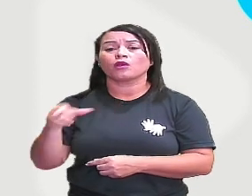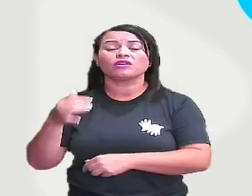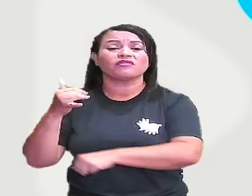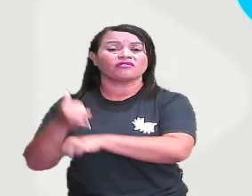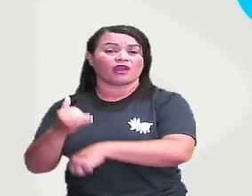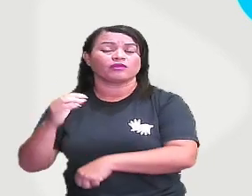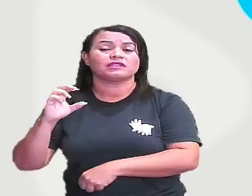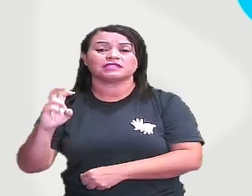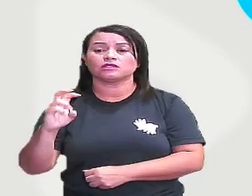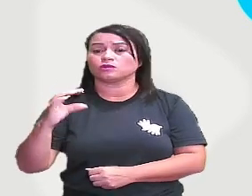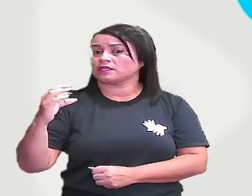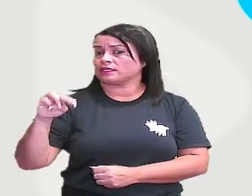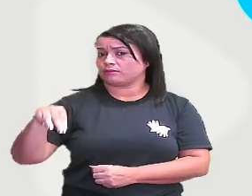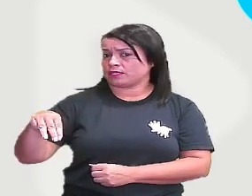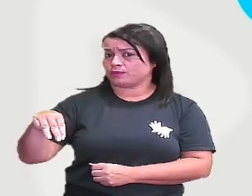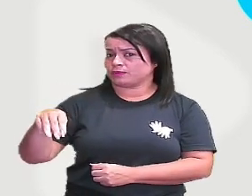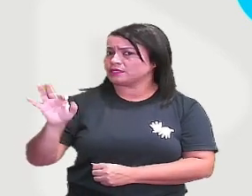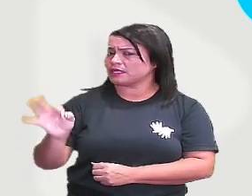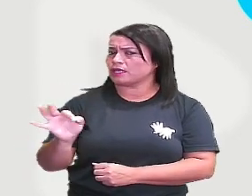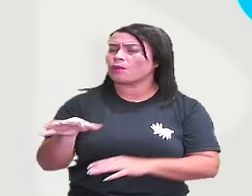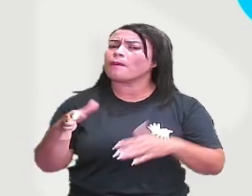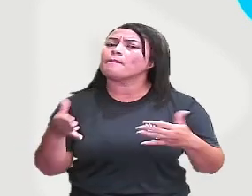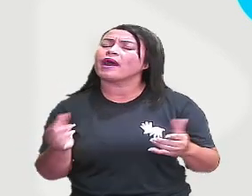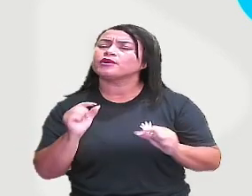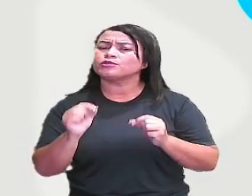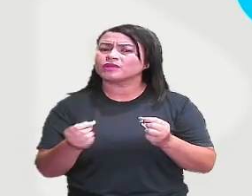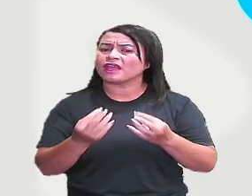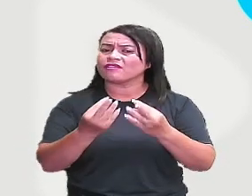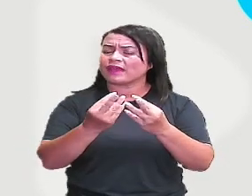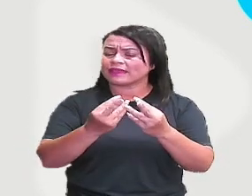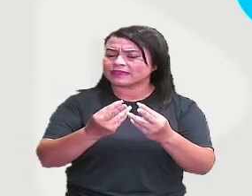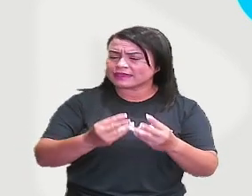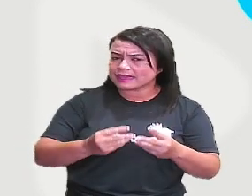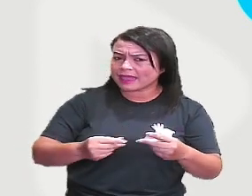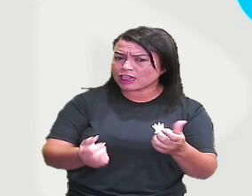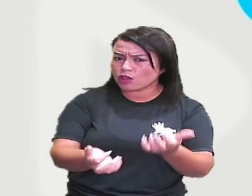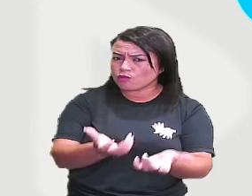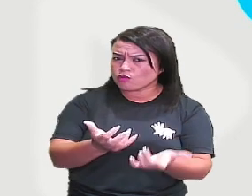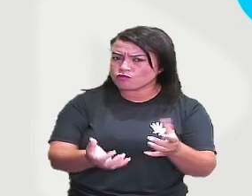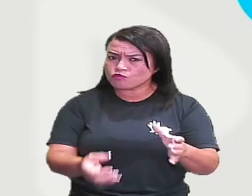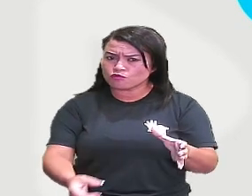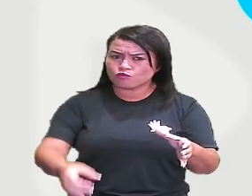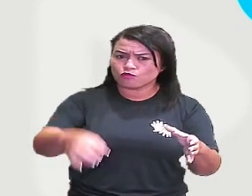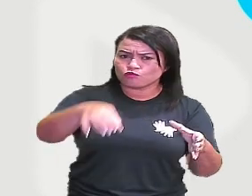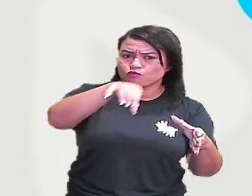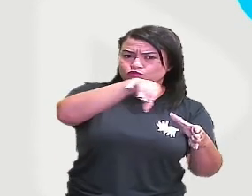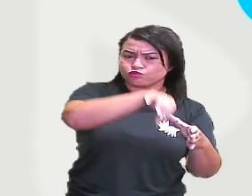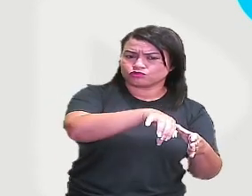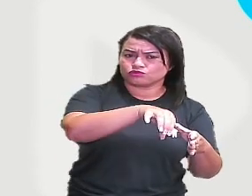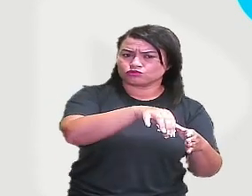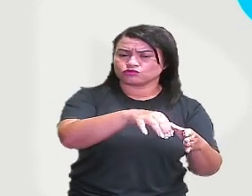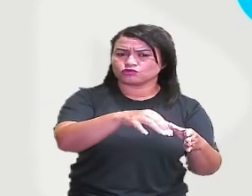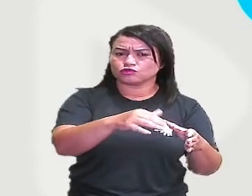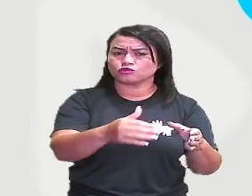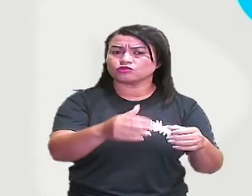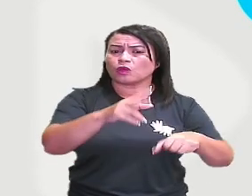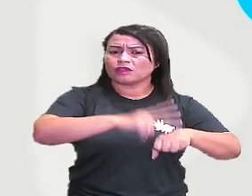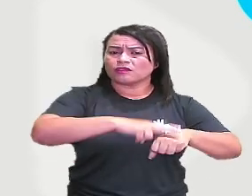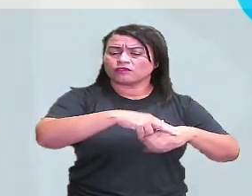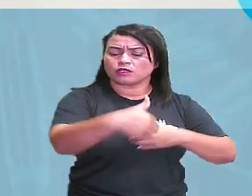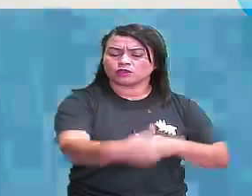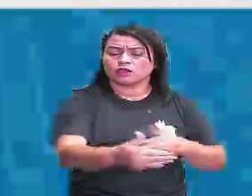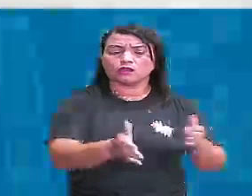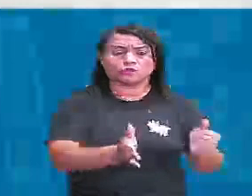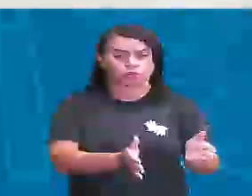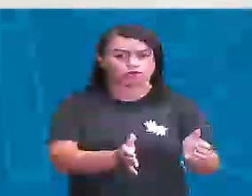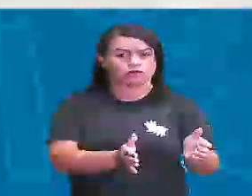de aresta de 5 centímetros. Mas ele vai derreter tudo isso e colocar tudo numa caixa de vidro, em que ele dá